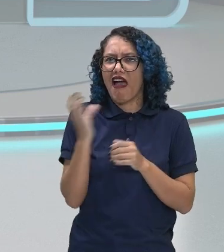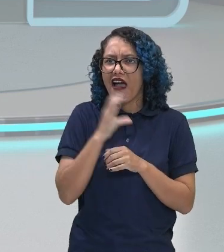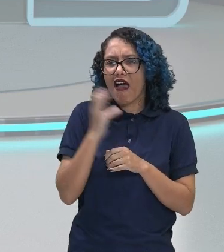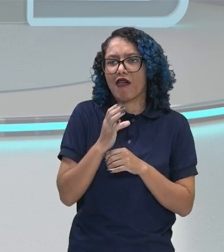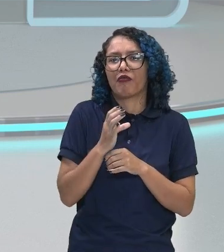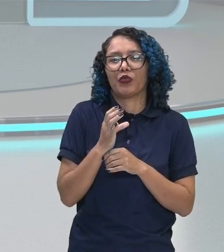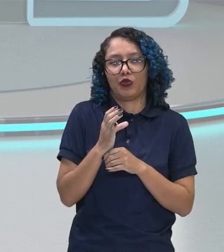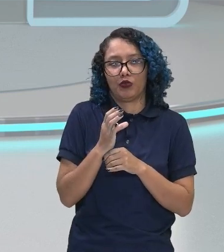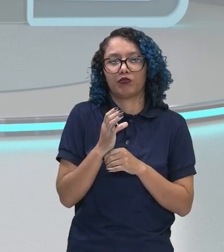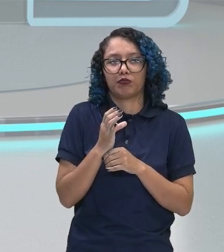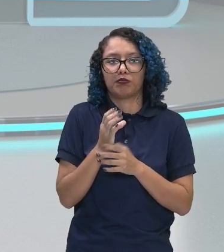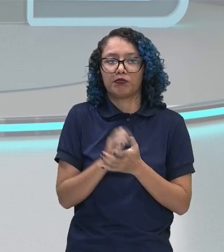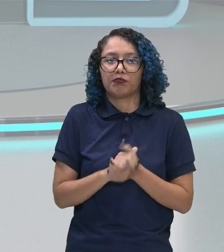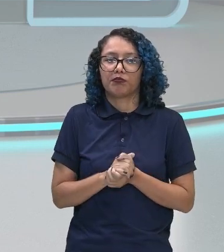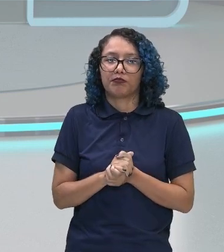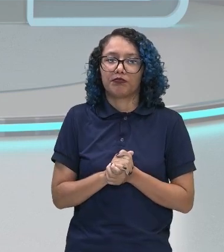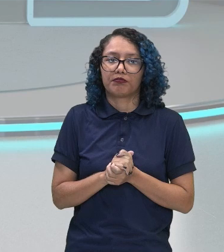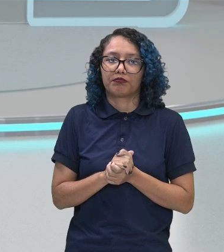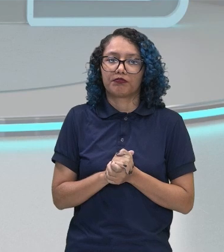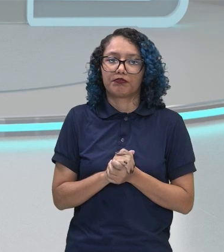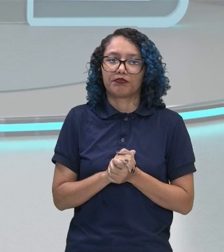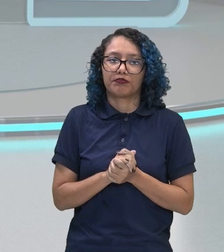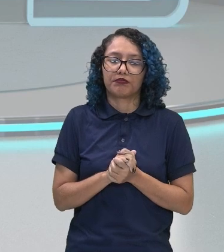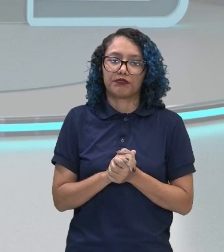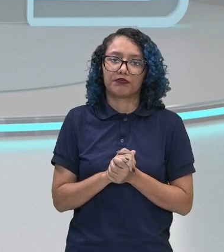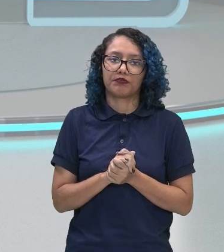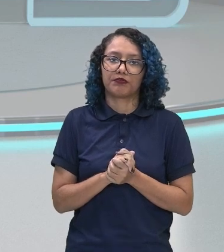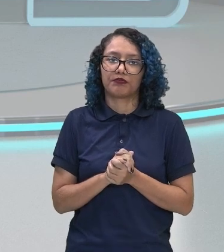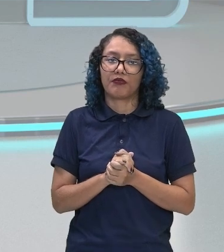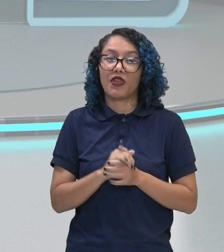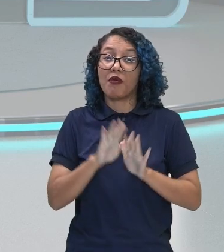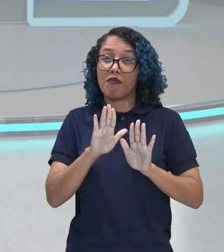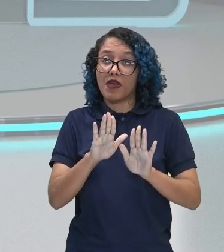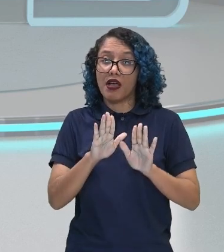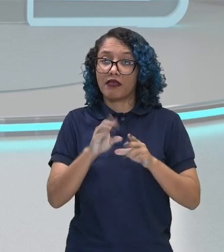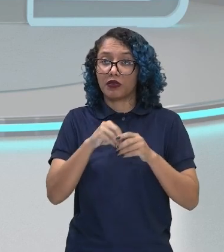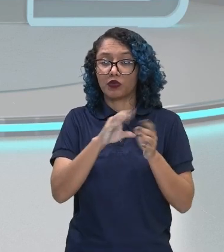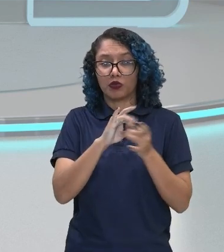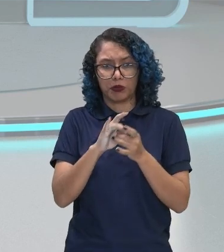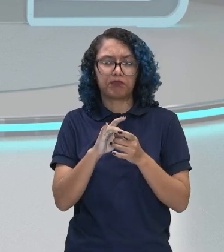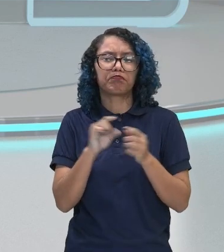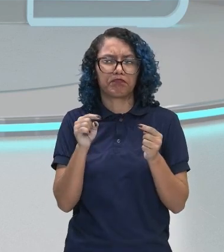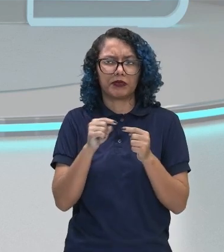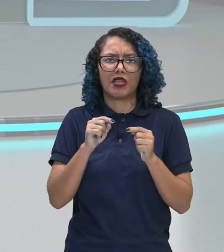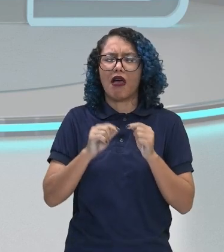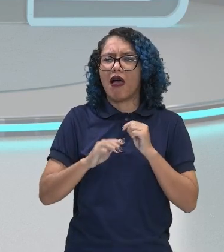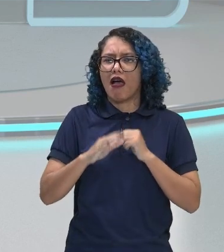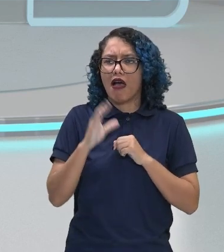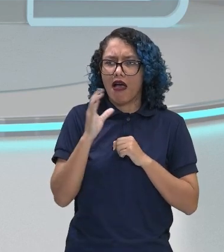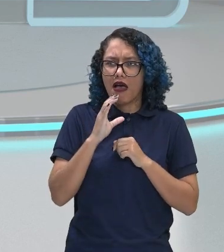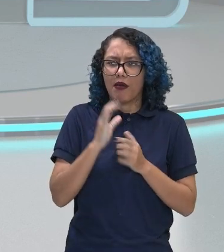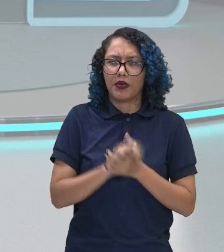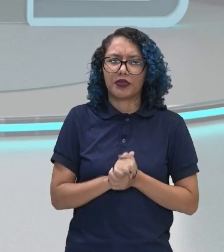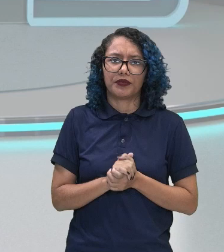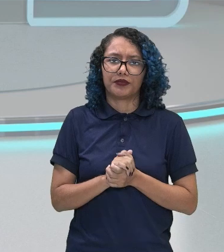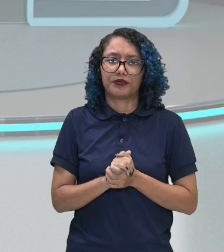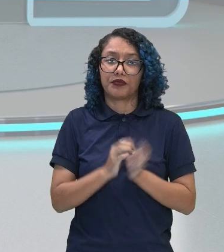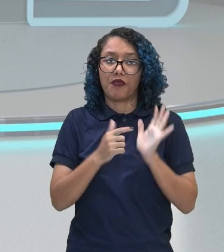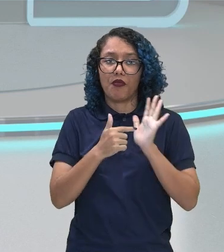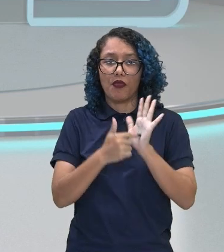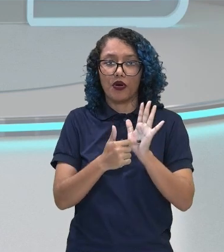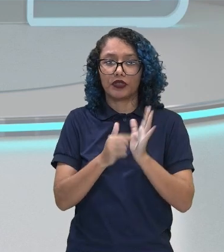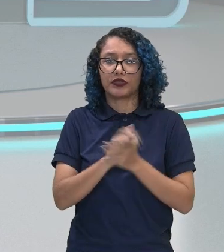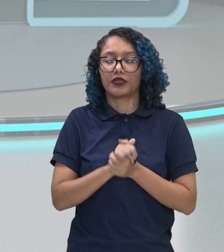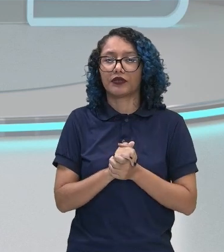É um advérbio, rapidamente, mas dentro do contexto é o que mais se encaixa. É um advérbio que descreve como Tom e